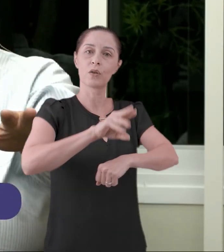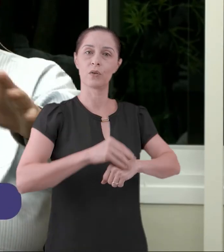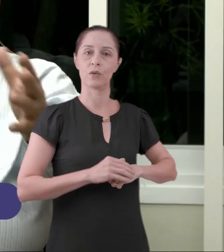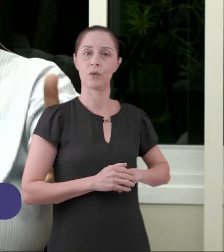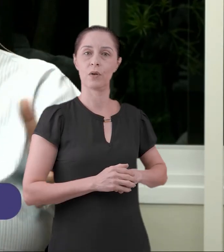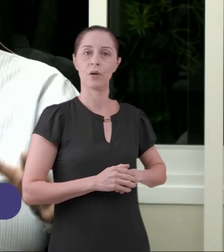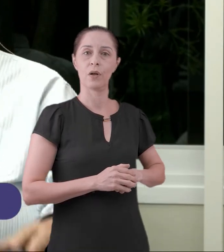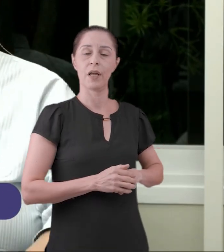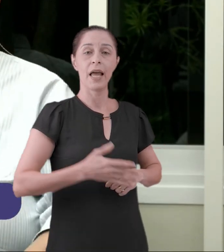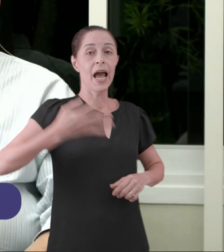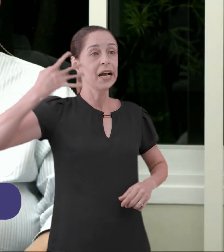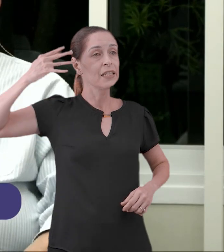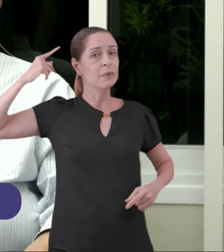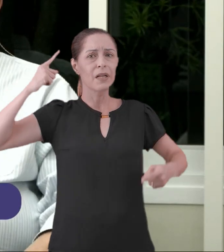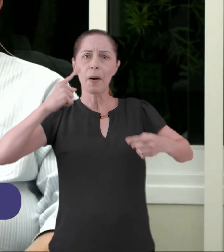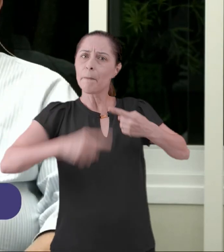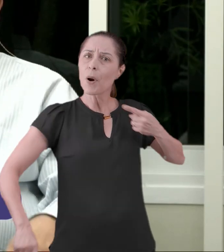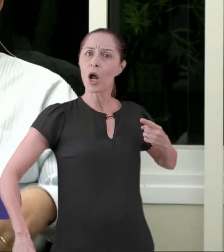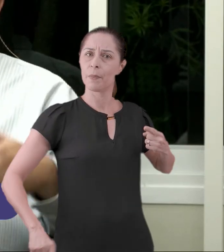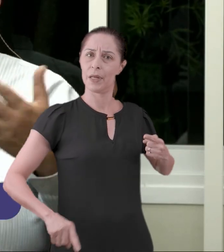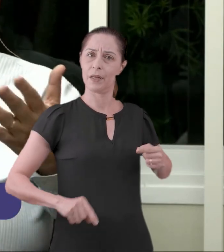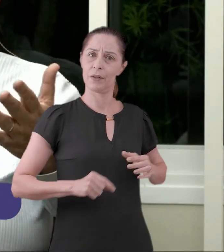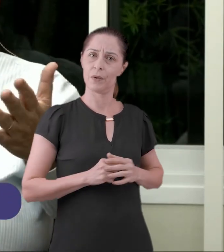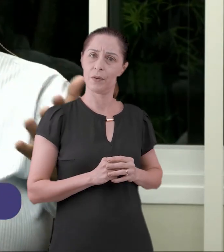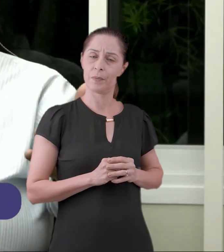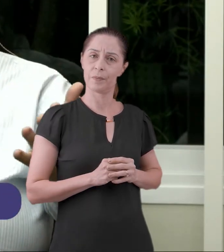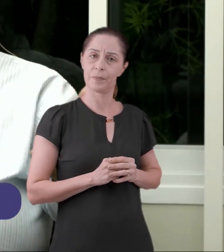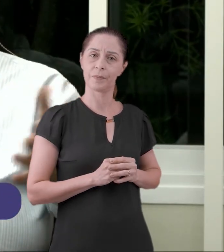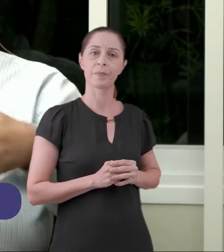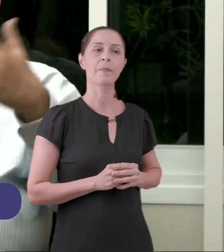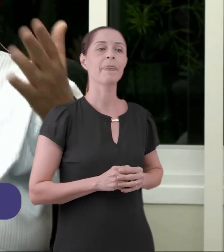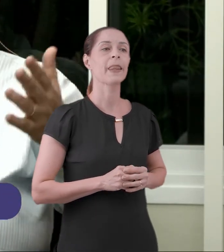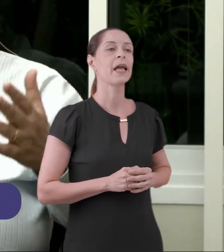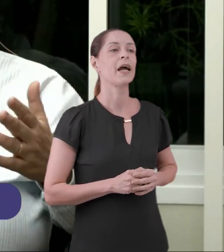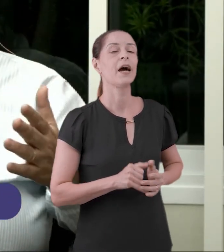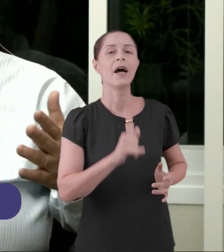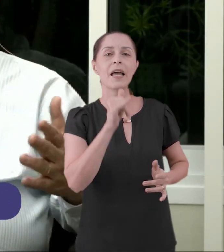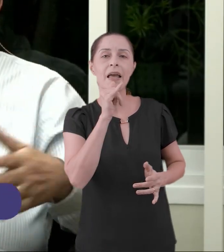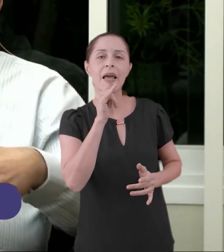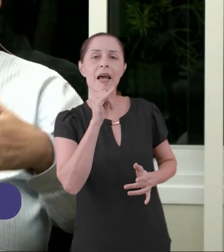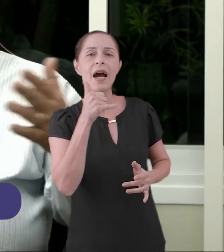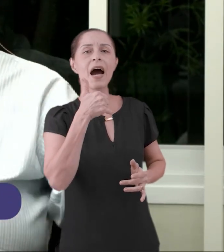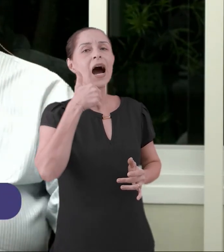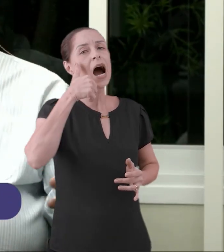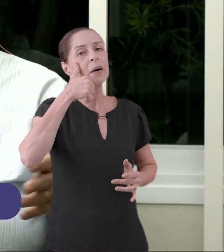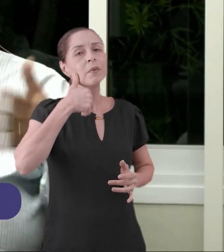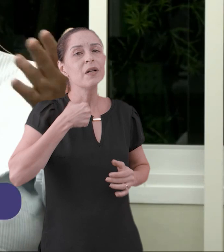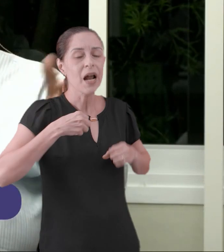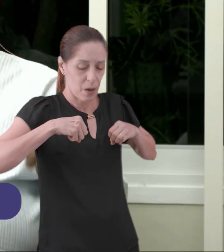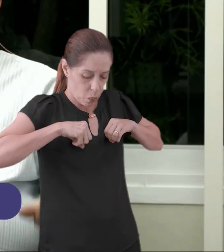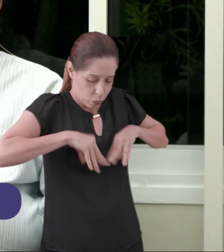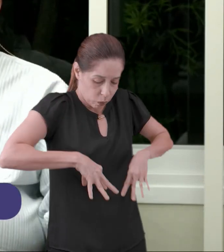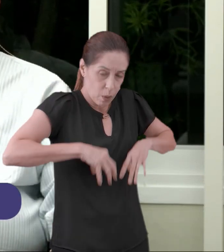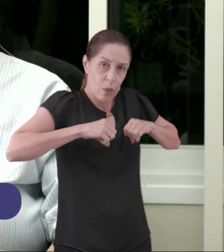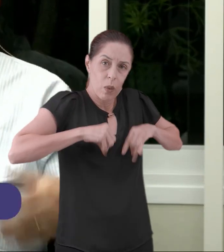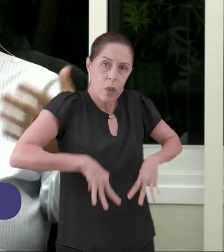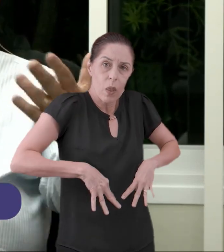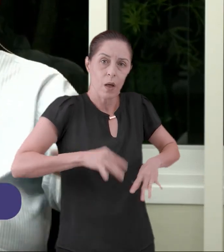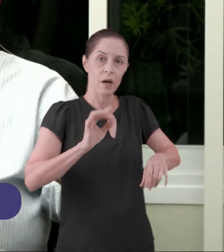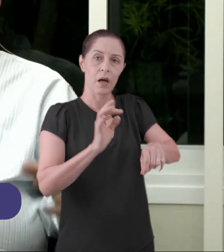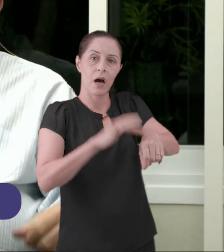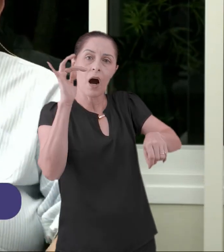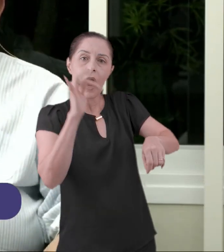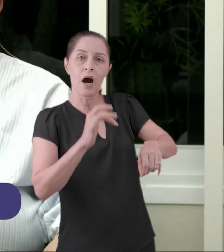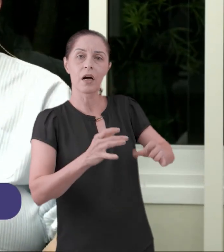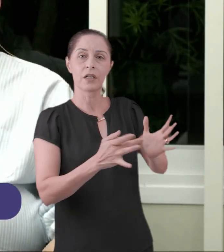E é tão interessante isso, quando aquela mulher de fluxo de sangue, 12 anos, no meio da multidão, toca em Jesus e ele